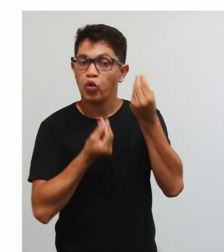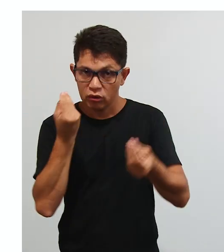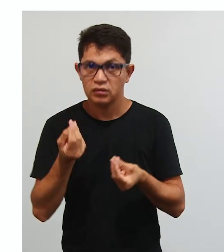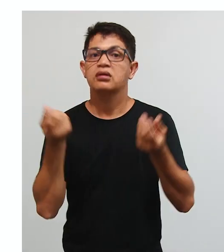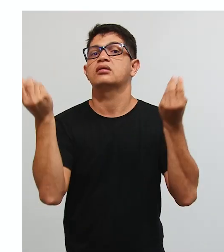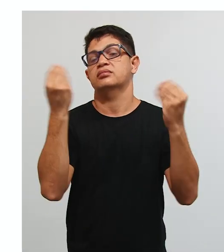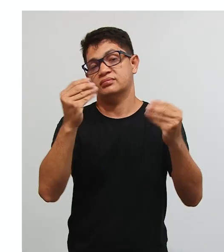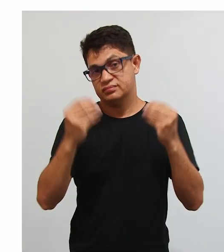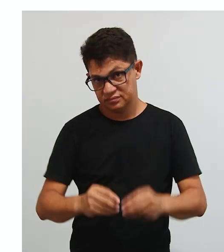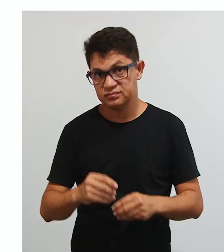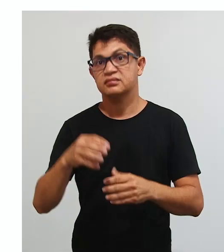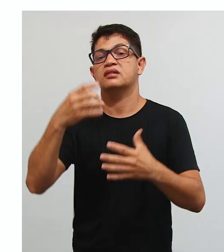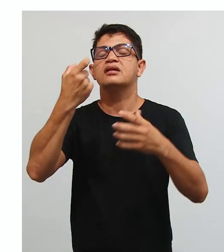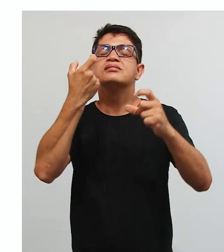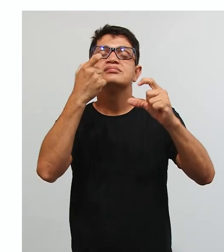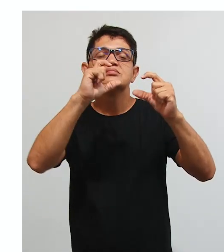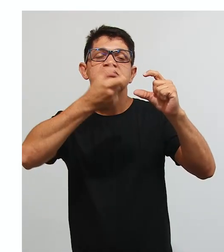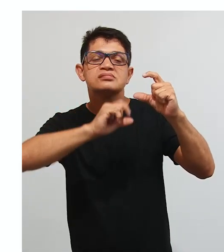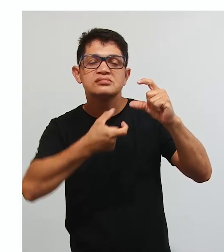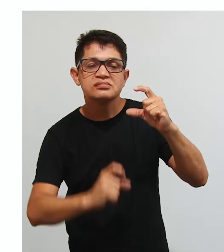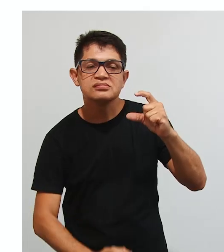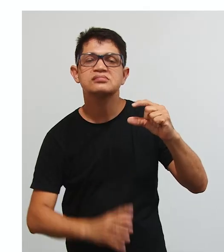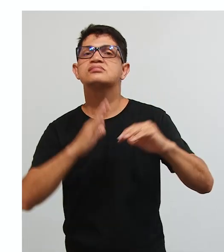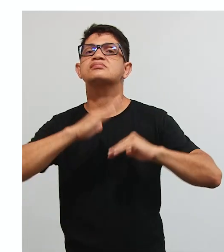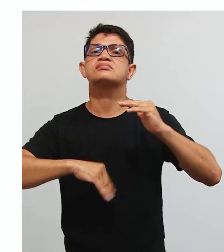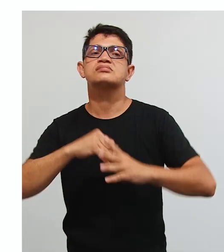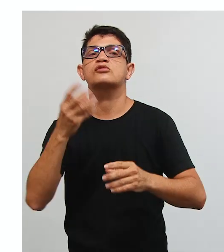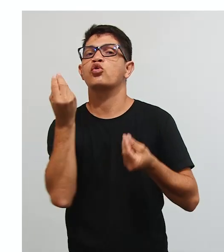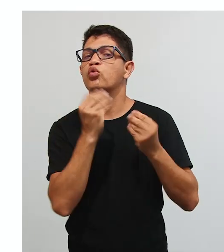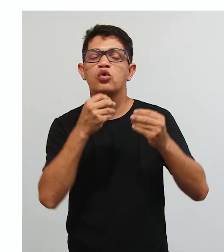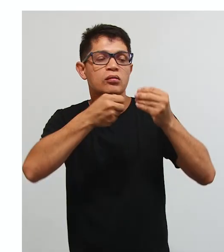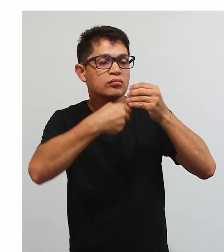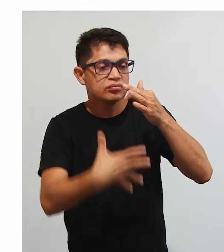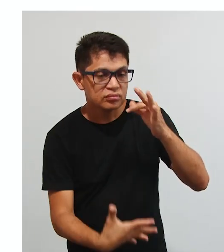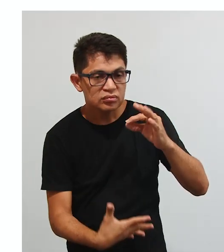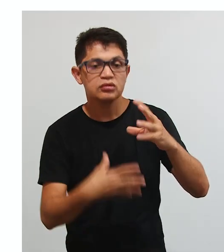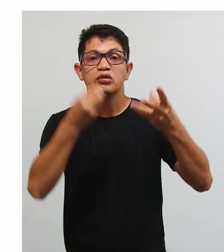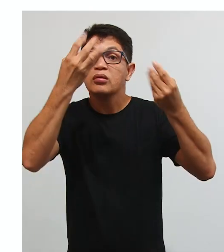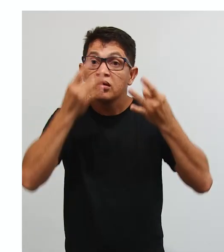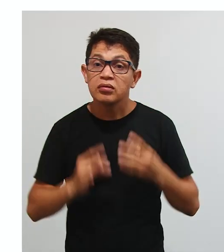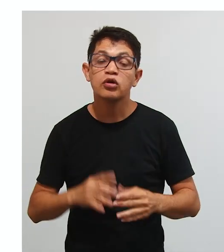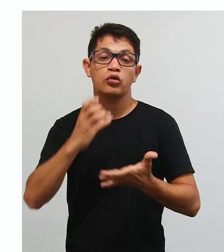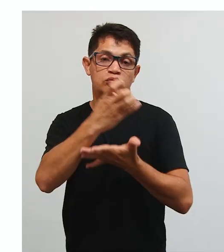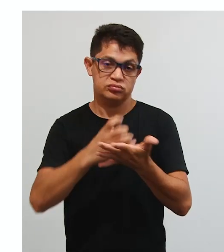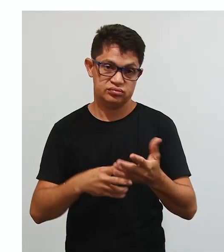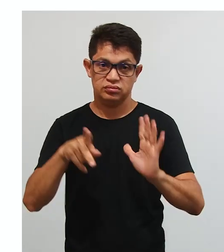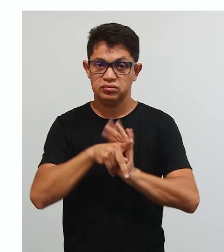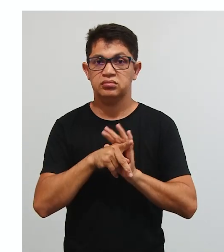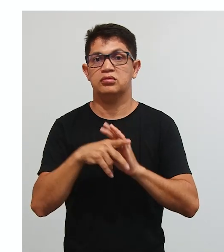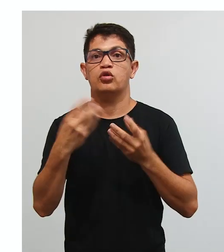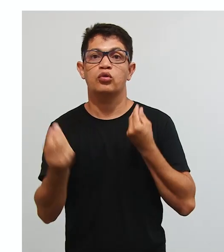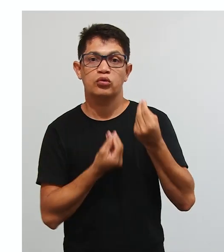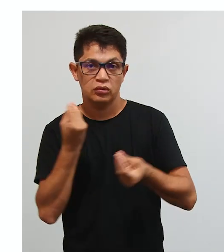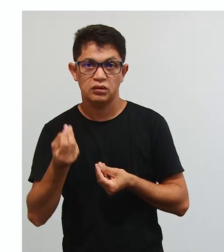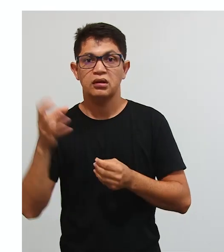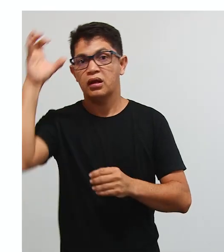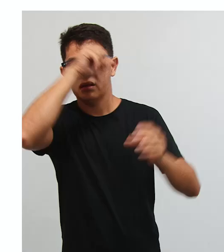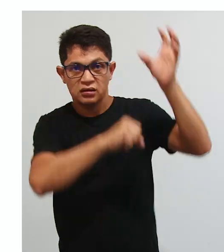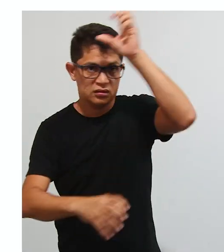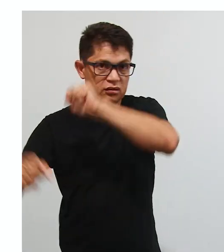BNCC. Então, ela vai discutir, ela vai definir o conjunto orgânico e progressivo